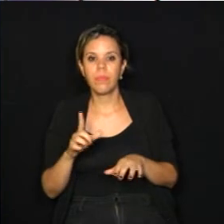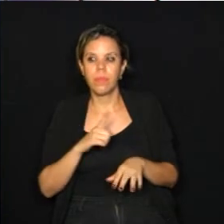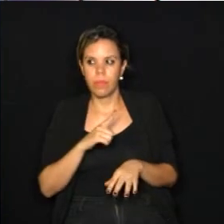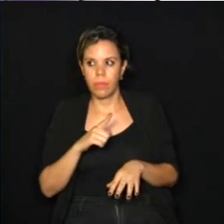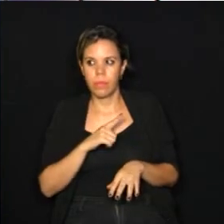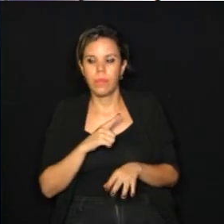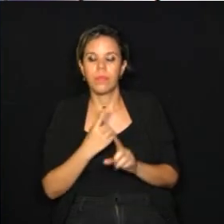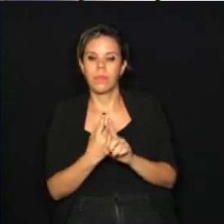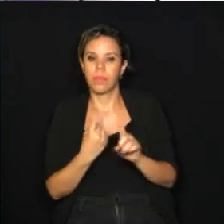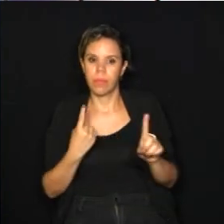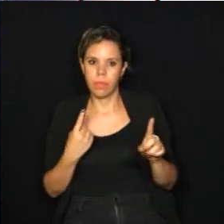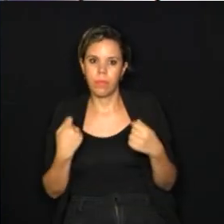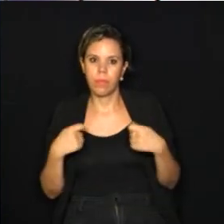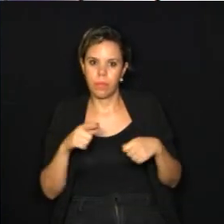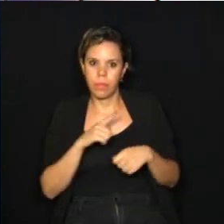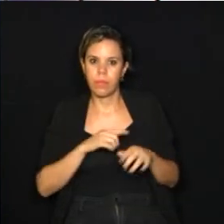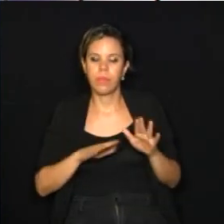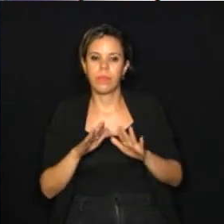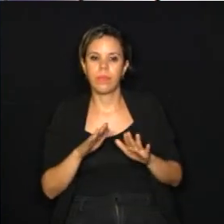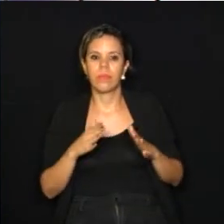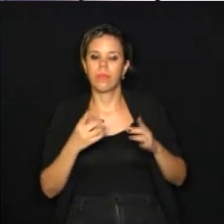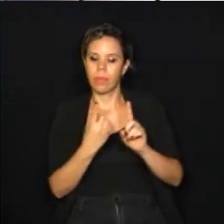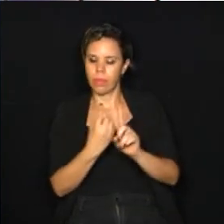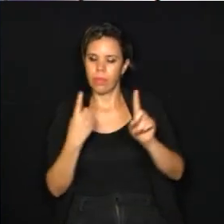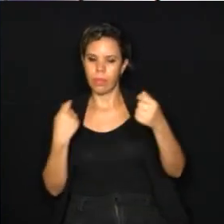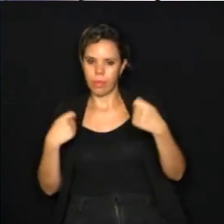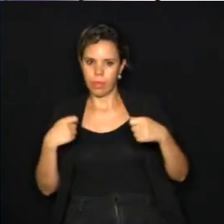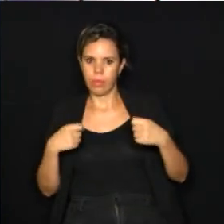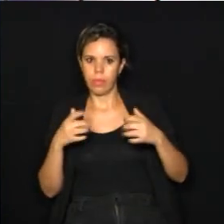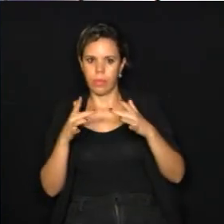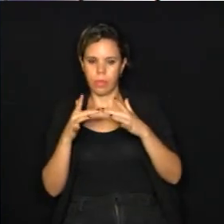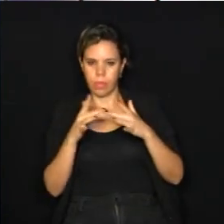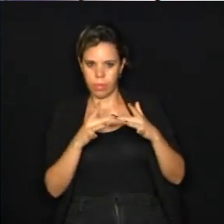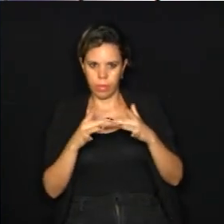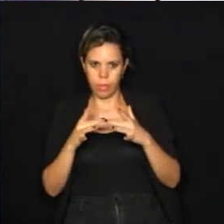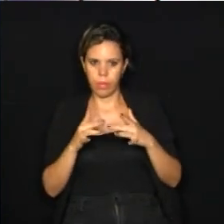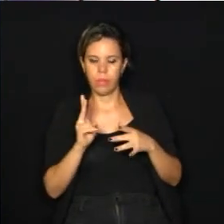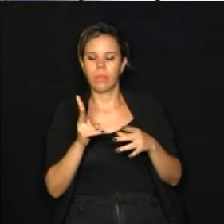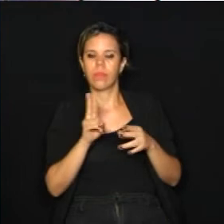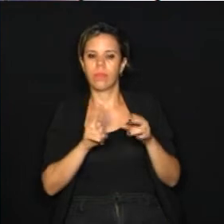o isolamento social, mas o distanciamento pessoal sempre com